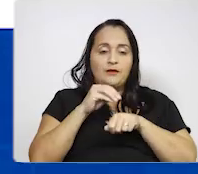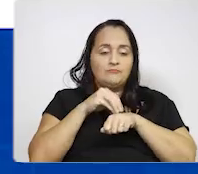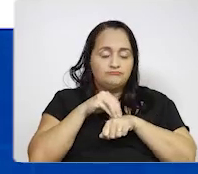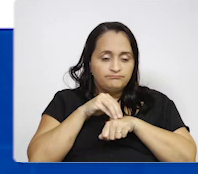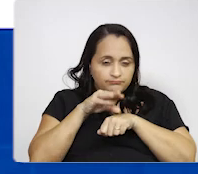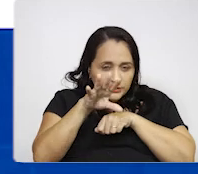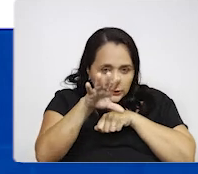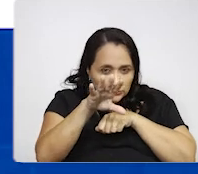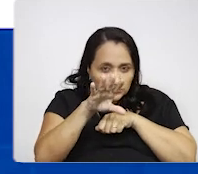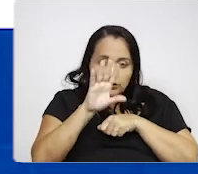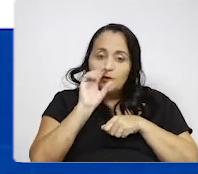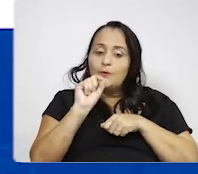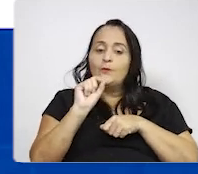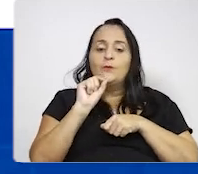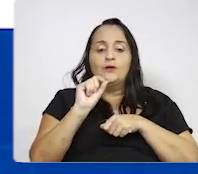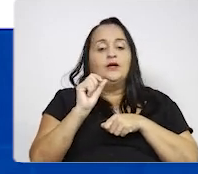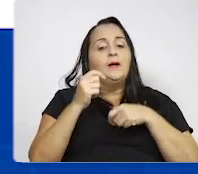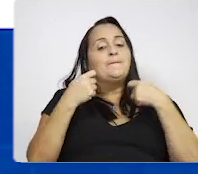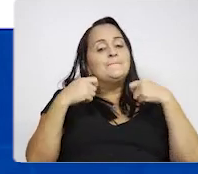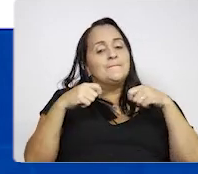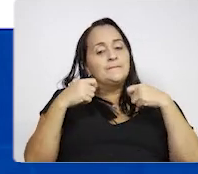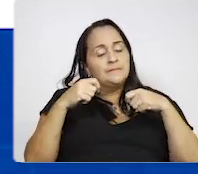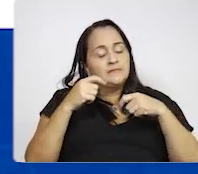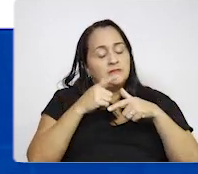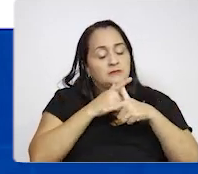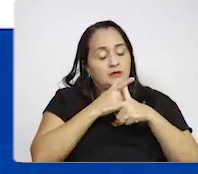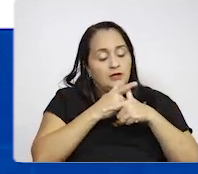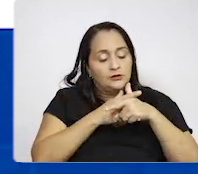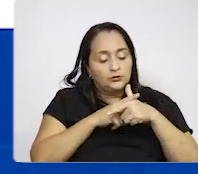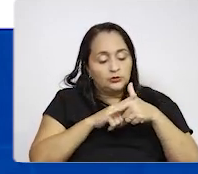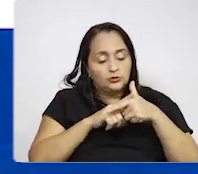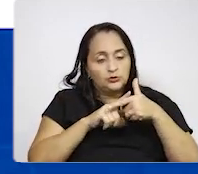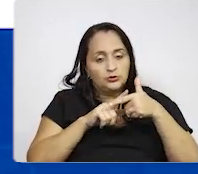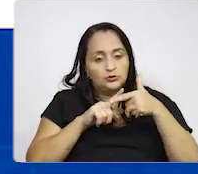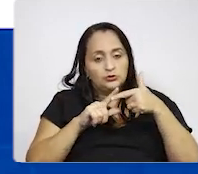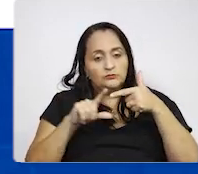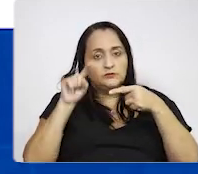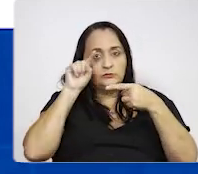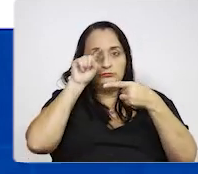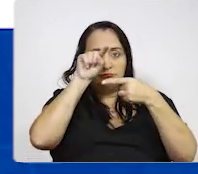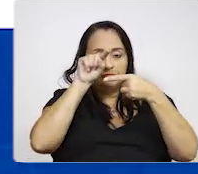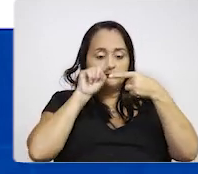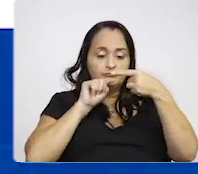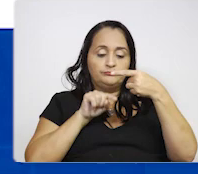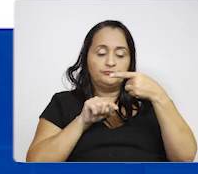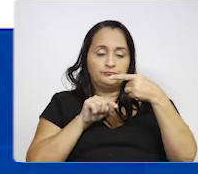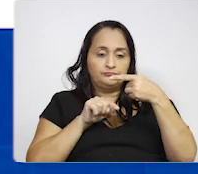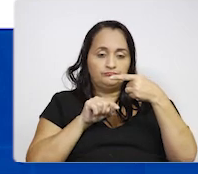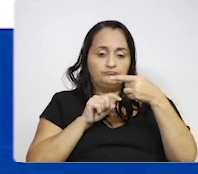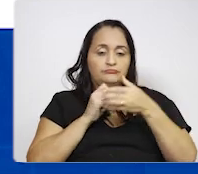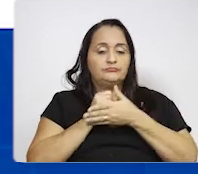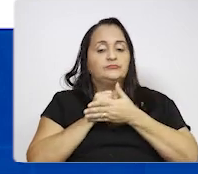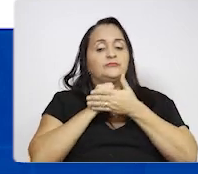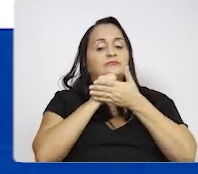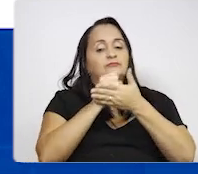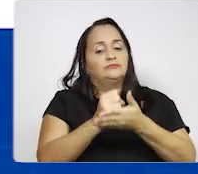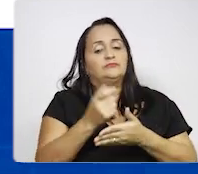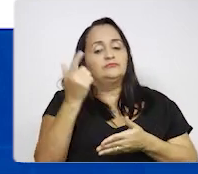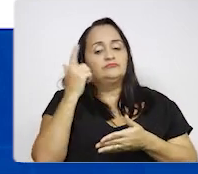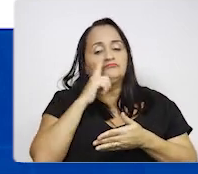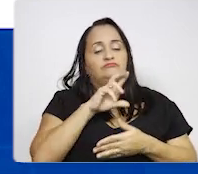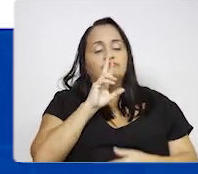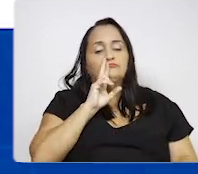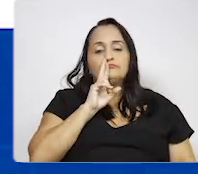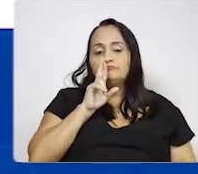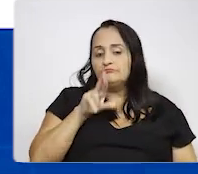dica. Realizar a divisão do numerador pelo denominador, que foi o que a gente fez, ajuda a